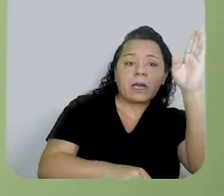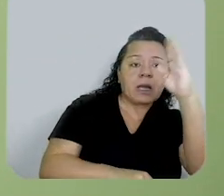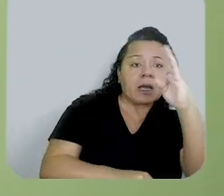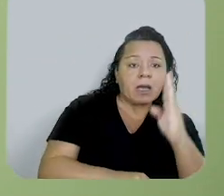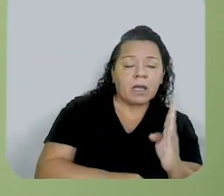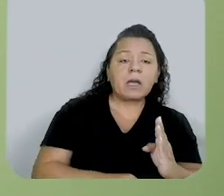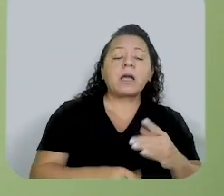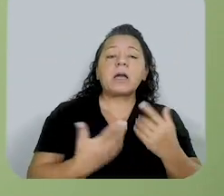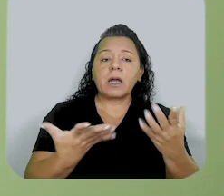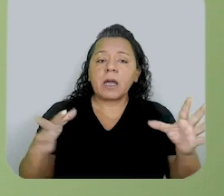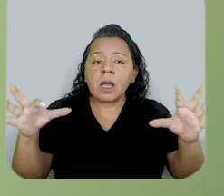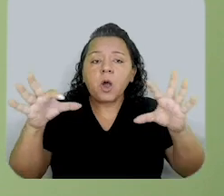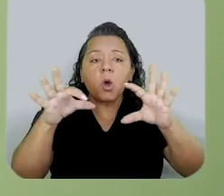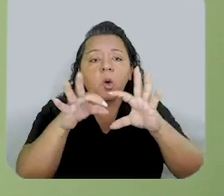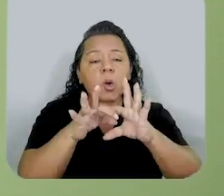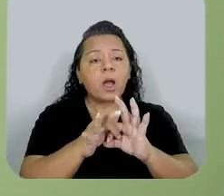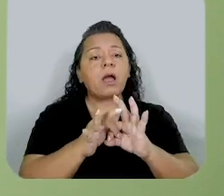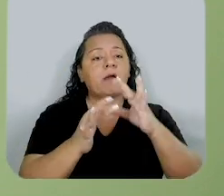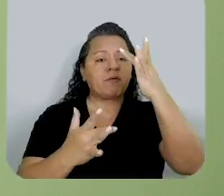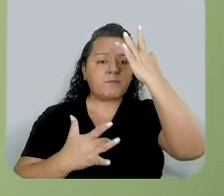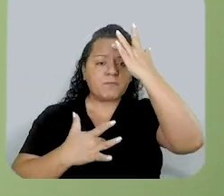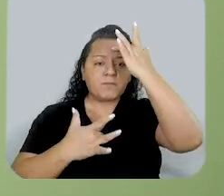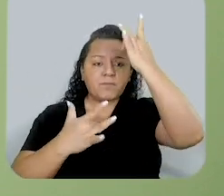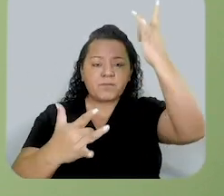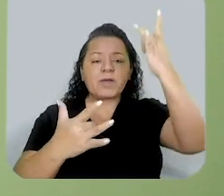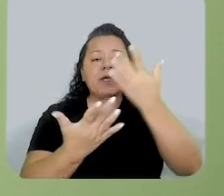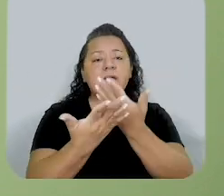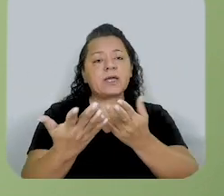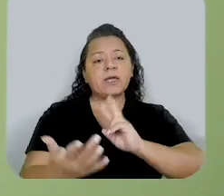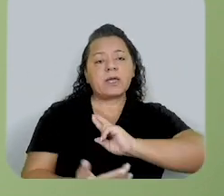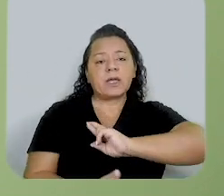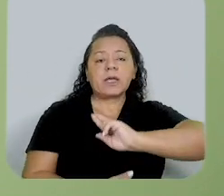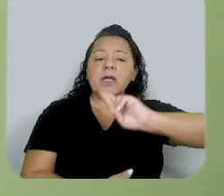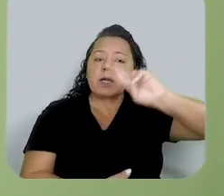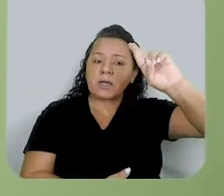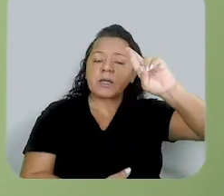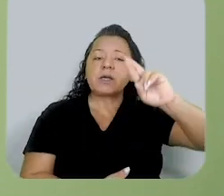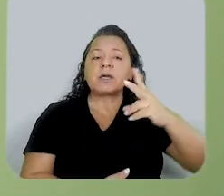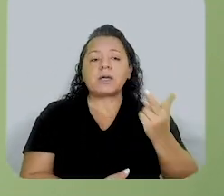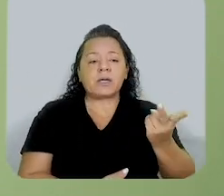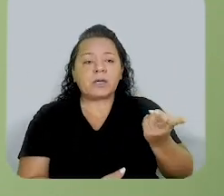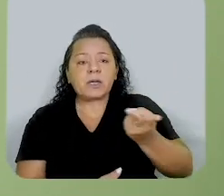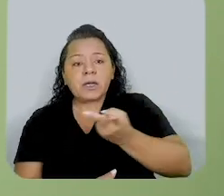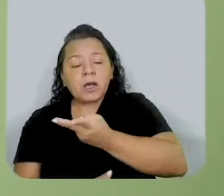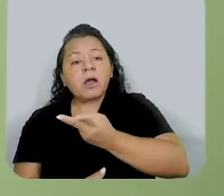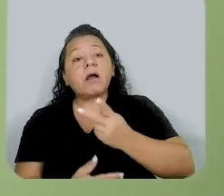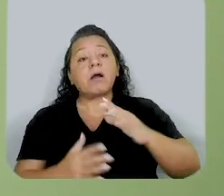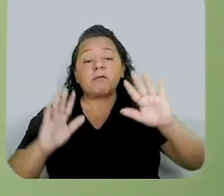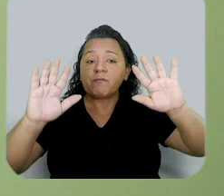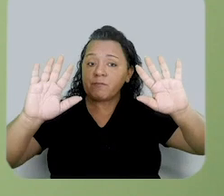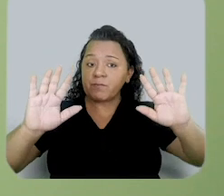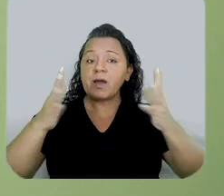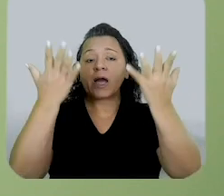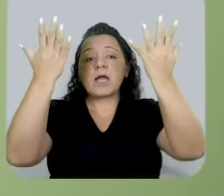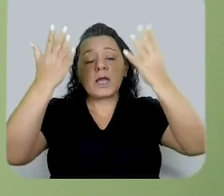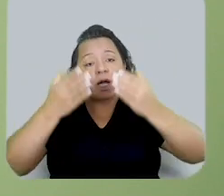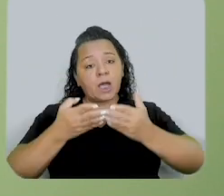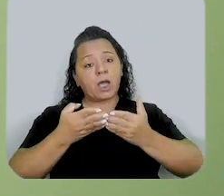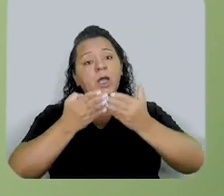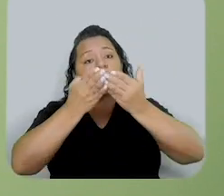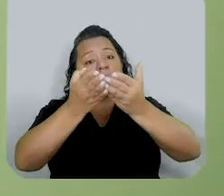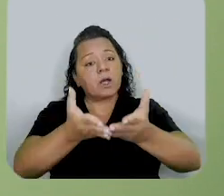e a religiosidade entre dois países, que é Bolívia e Brasil. É a única festa do mundo de forma fluvial